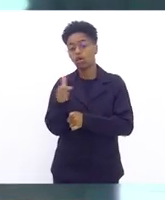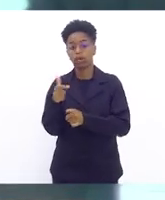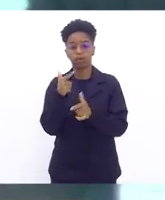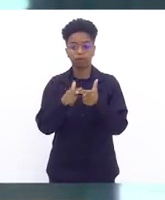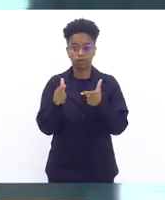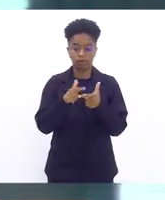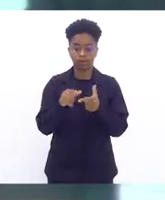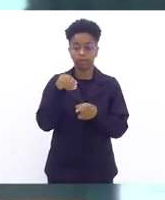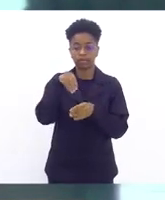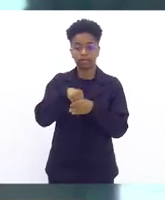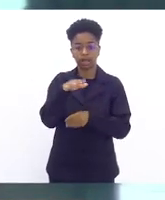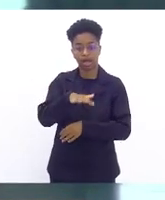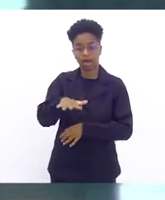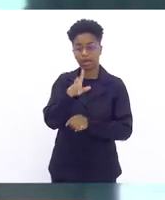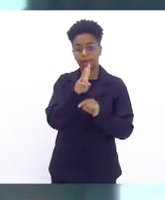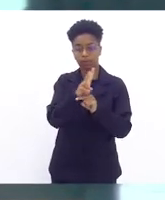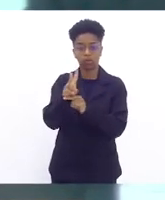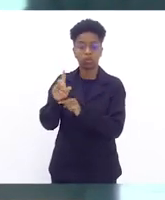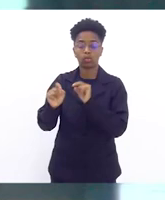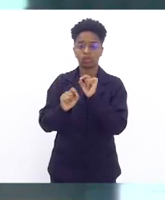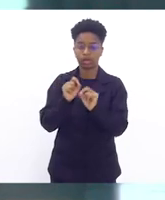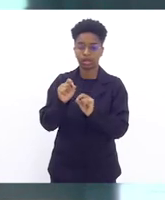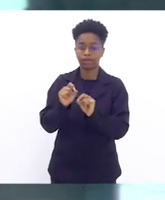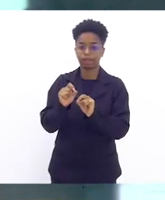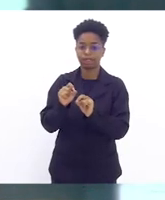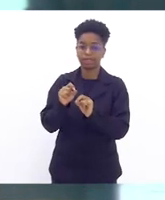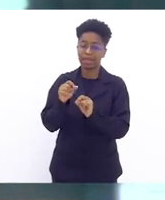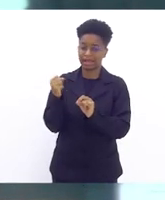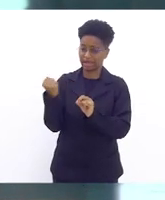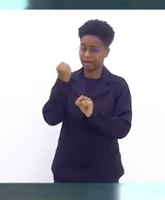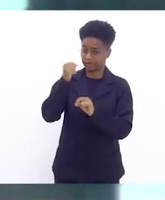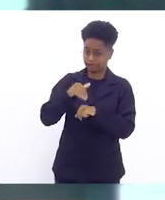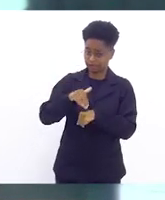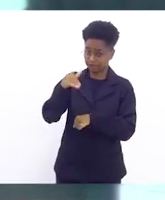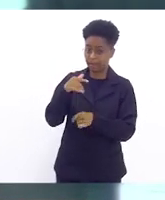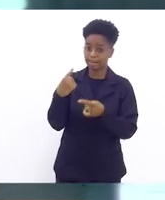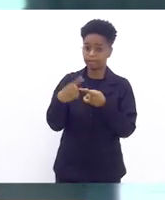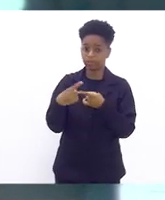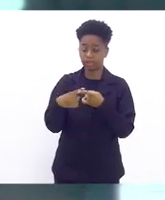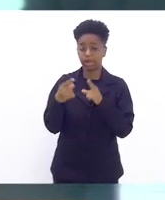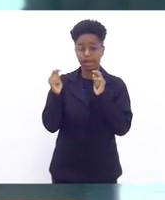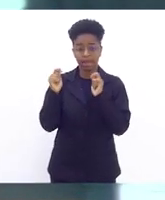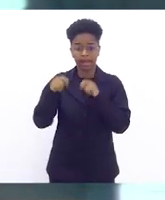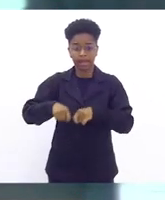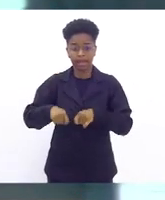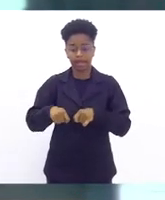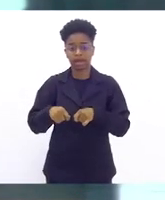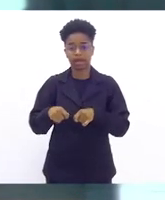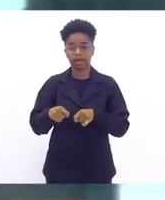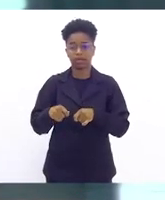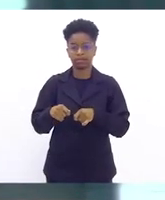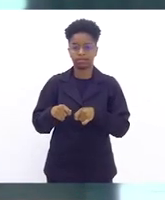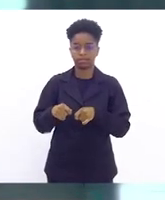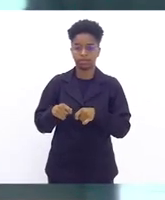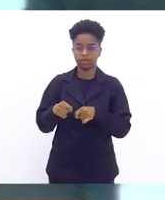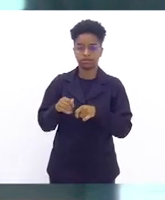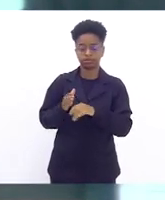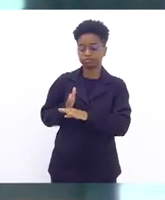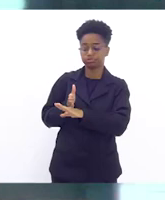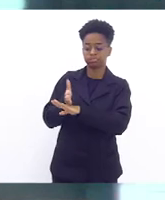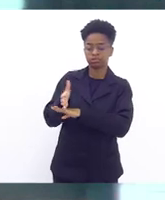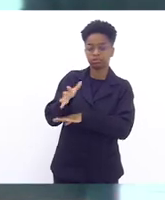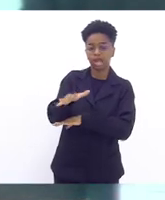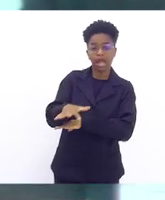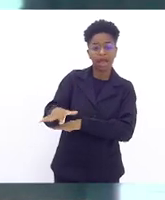dentro das nossas unidade de conservação que eles ele acaba sendo um pouco mais grave pela pela capacidade de de penetração no interior